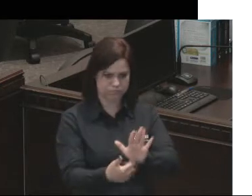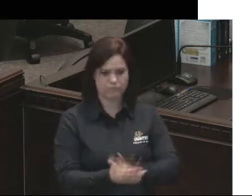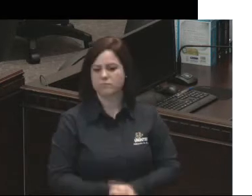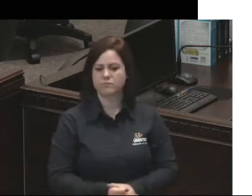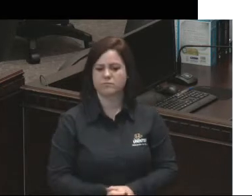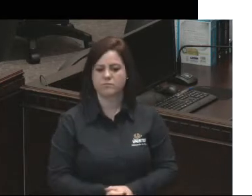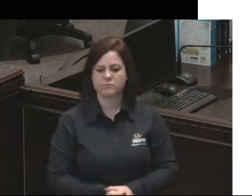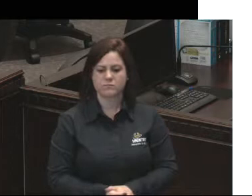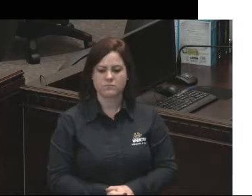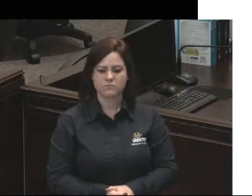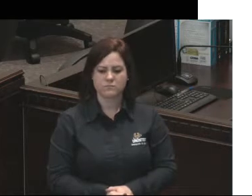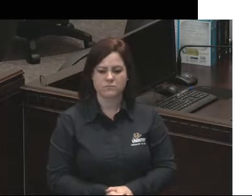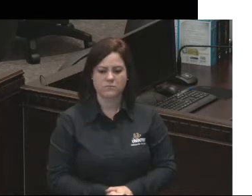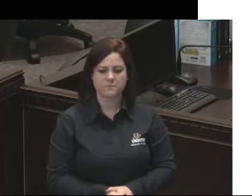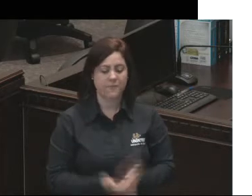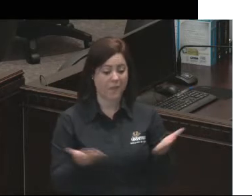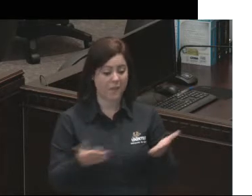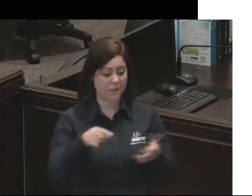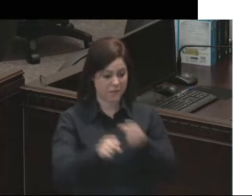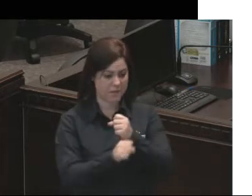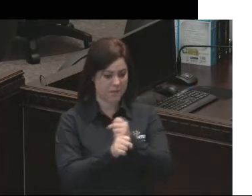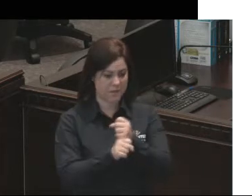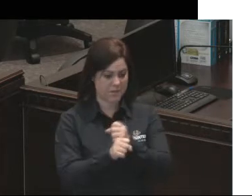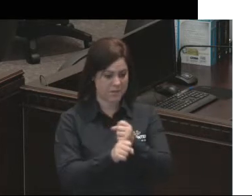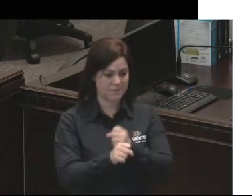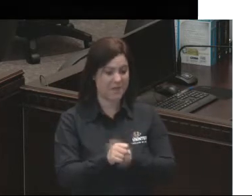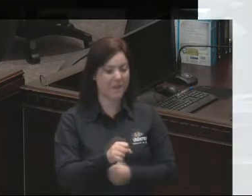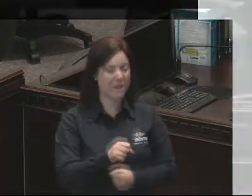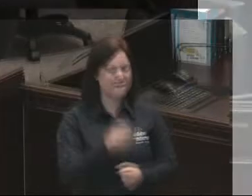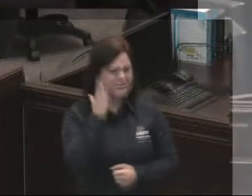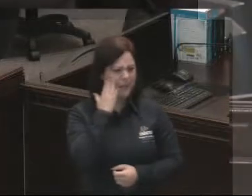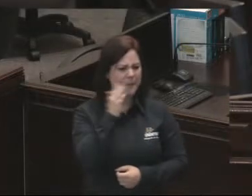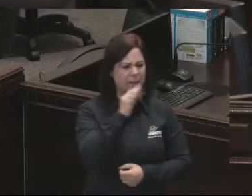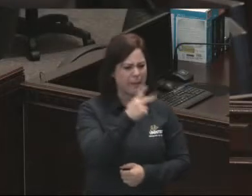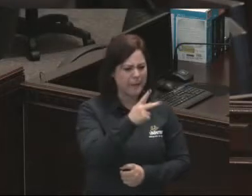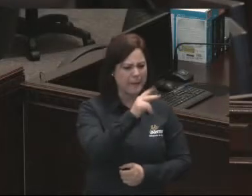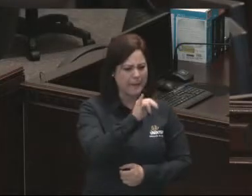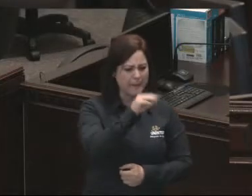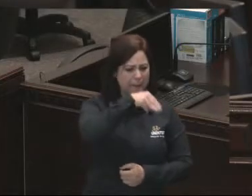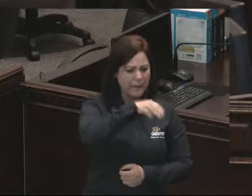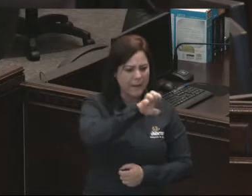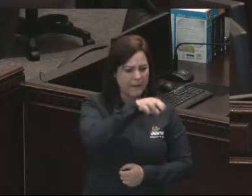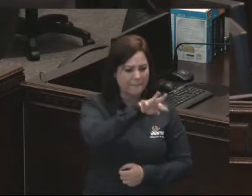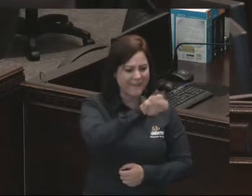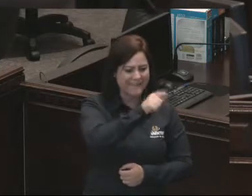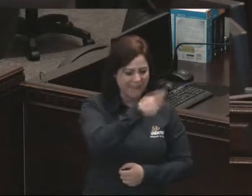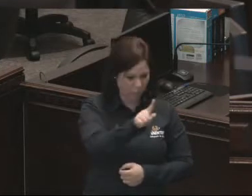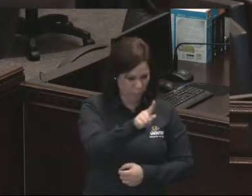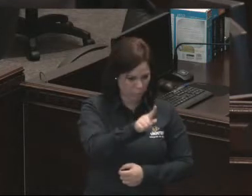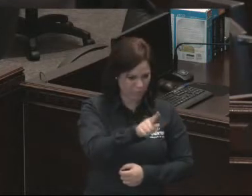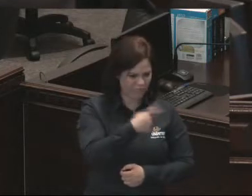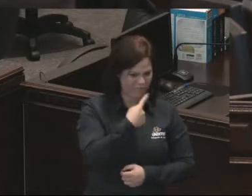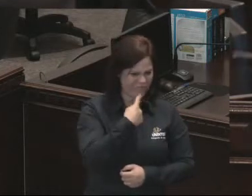que nesse ano, o pimentão, então, foi o que tinha mais agrotóxico, irregular. Quer